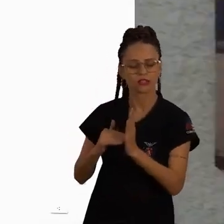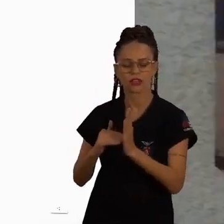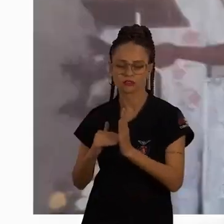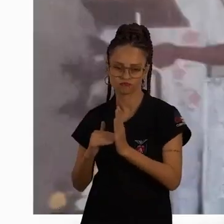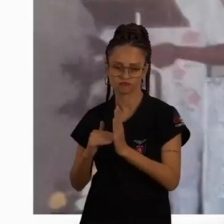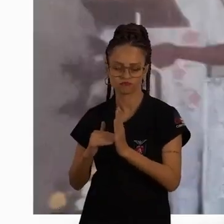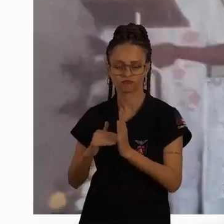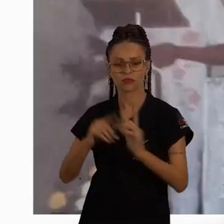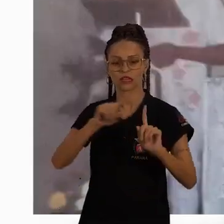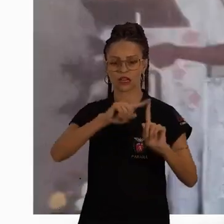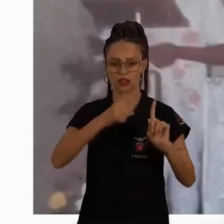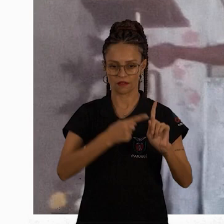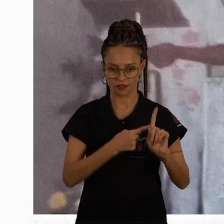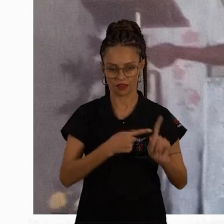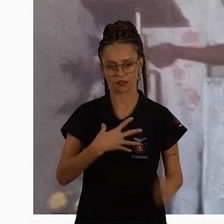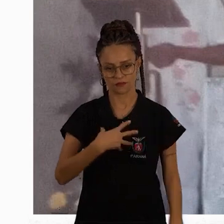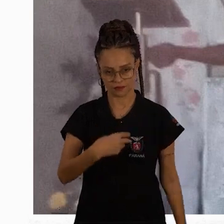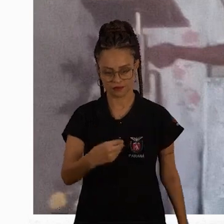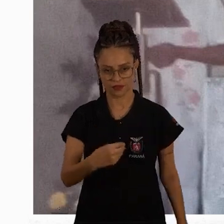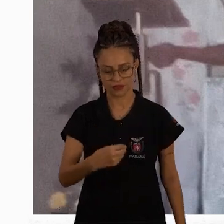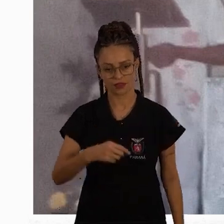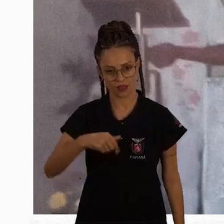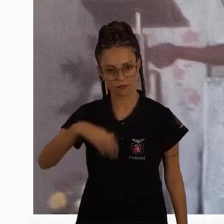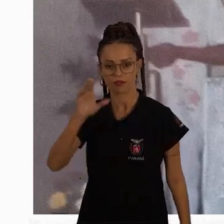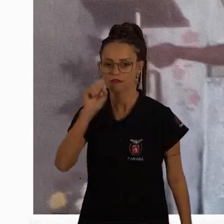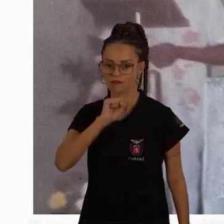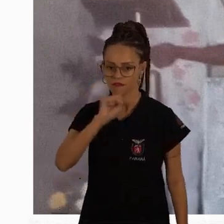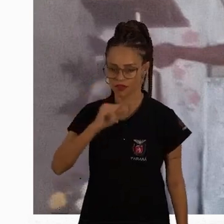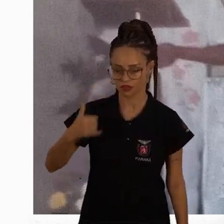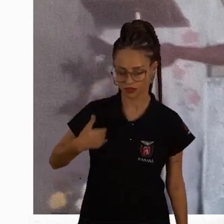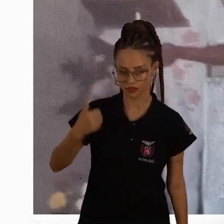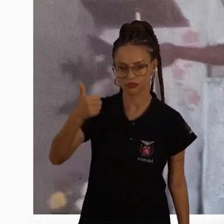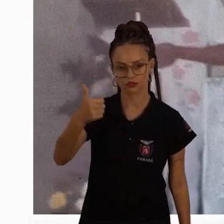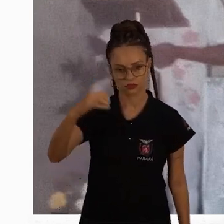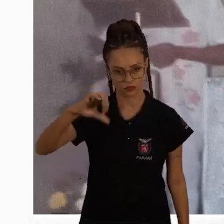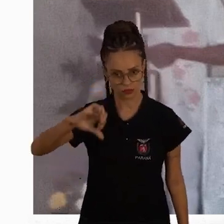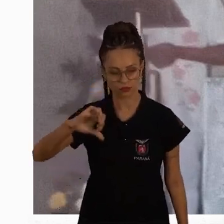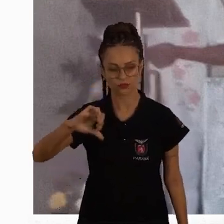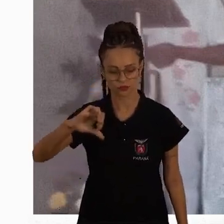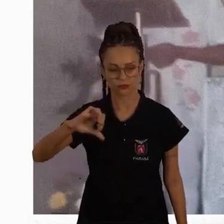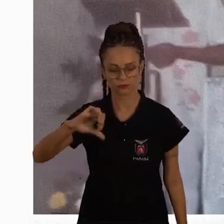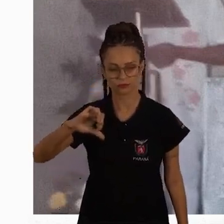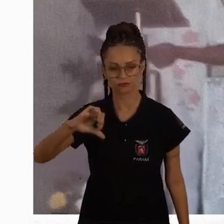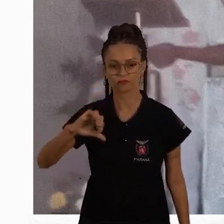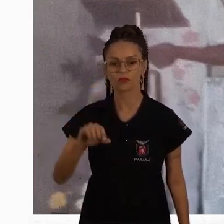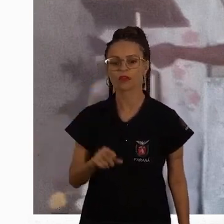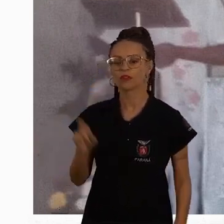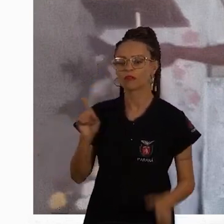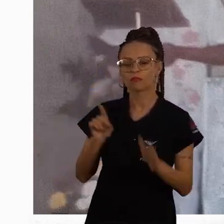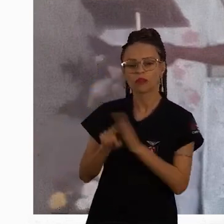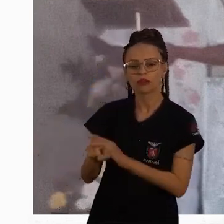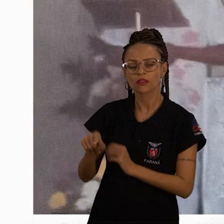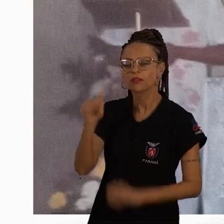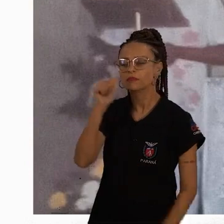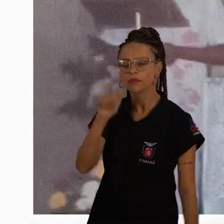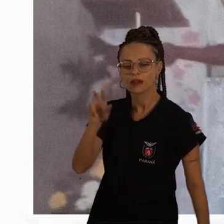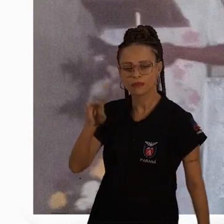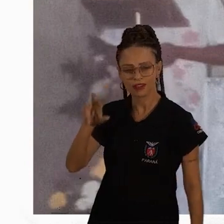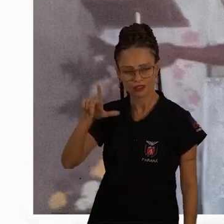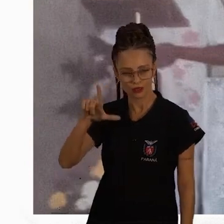até eu engravidar da minha filha, que é a mais velha, que tem 19 anos. Perguntei para a irmã